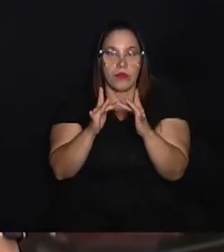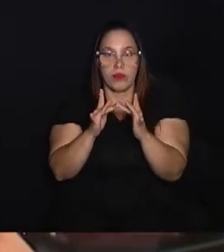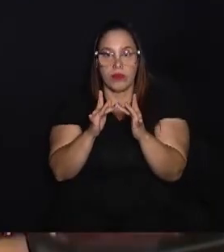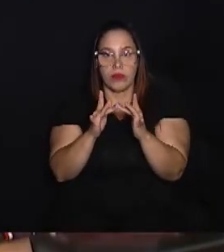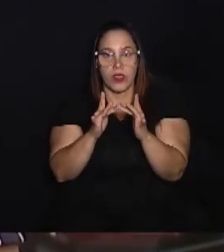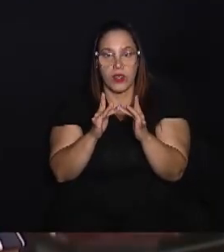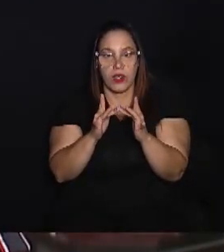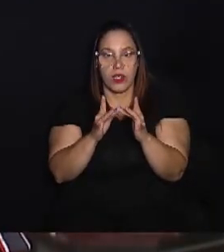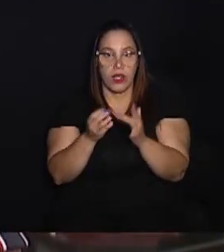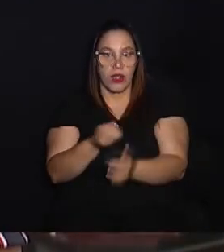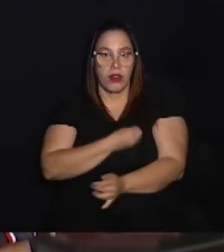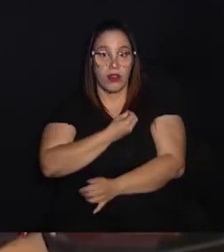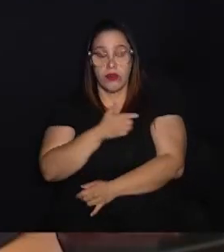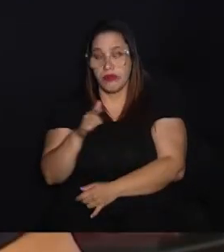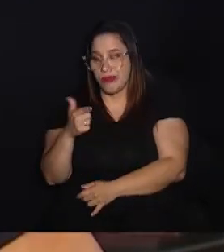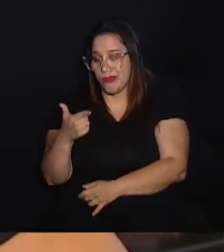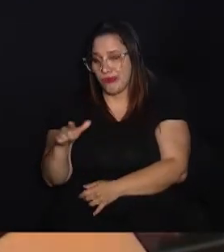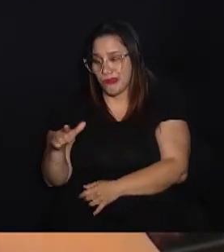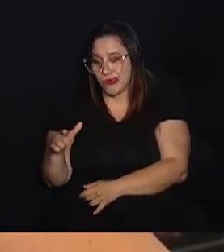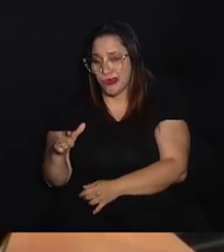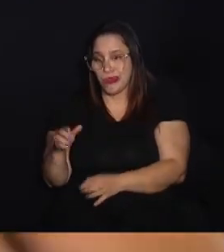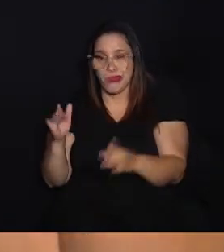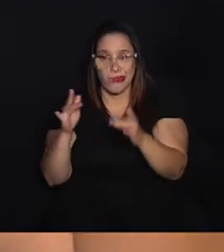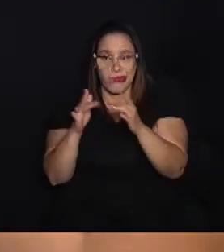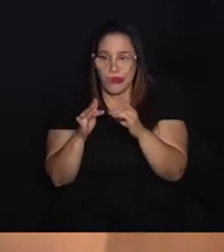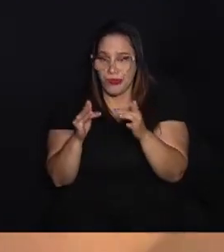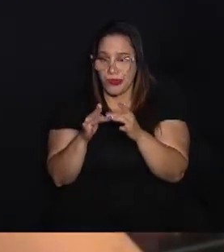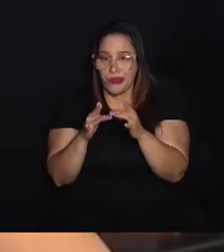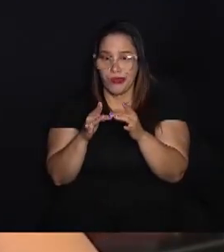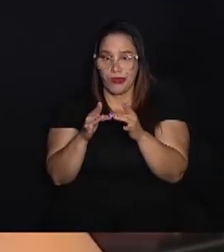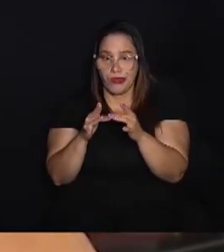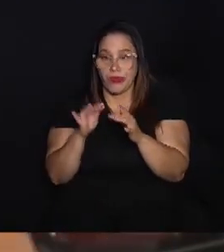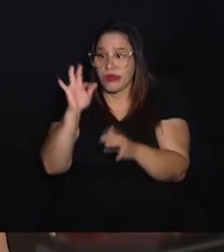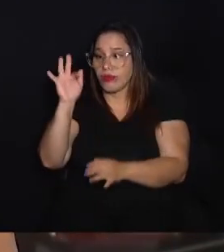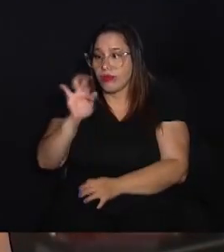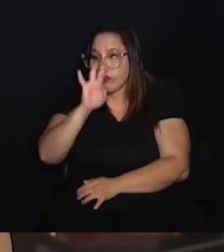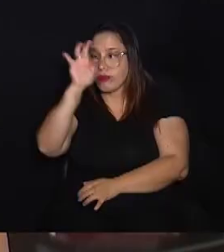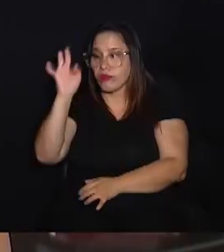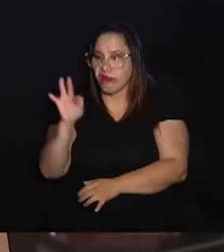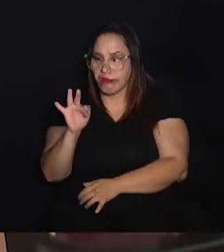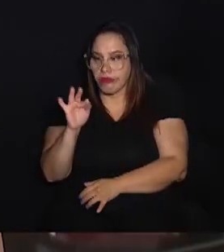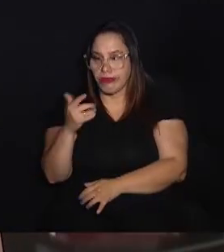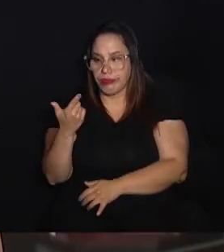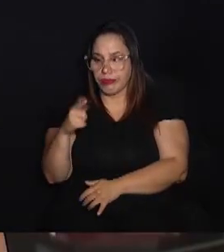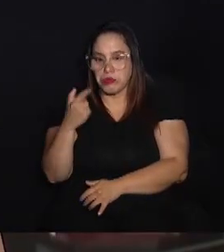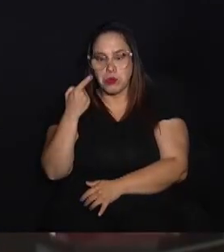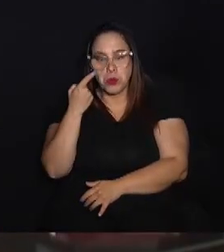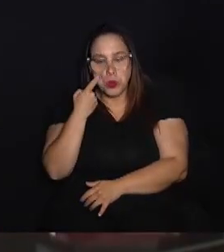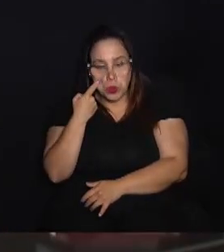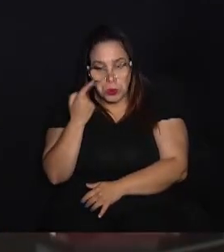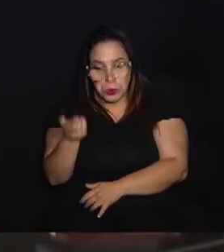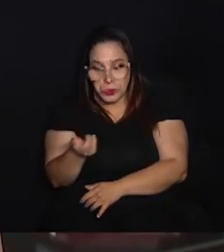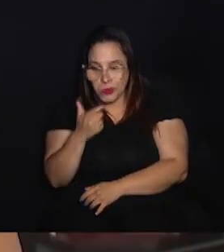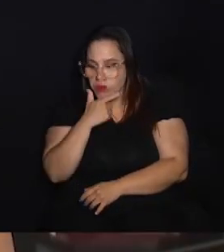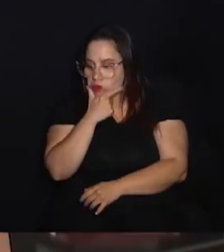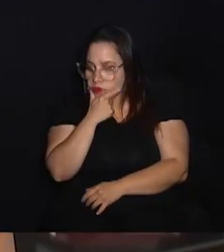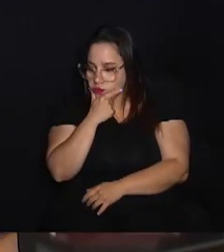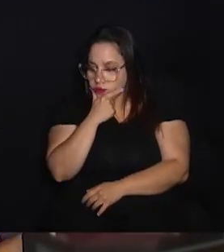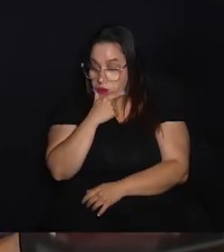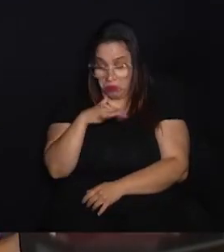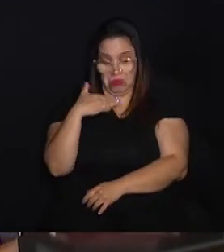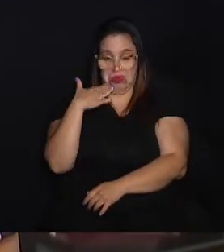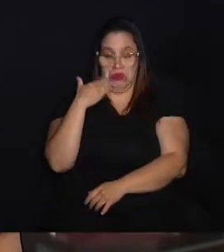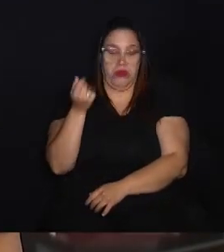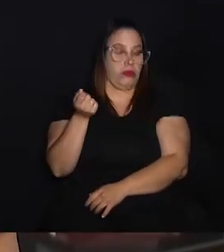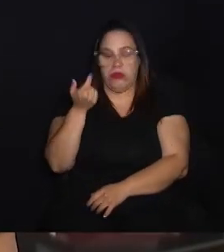que na vida toda ele não teve esse contato, ele teve aí um privilégio de estar numa faculdade, de não ter esse olhar, porque às vezes quando a gente não vê, a gente não sabe